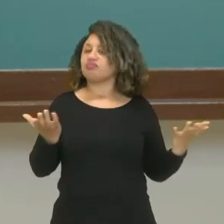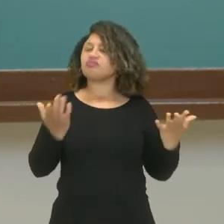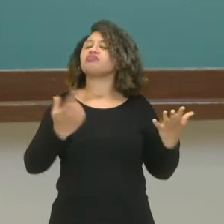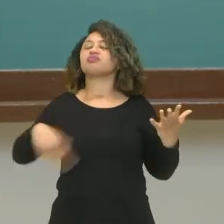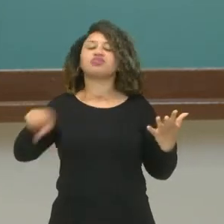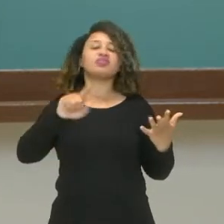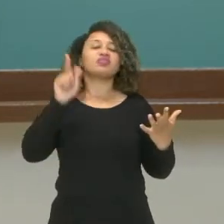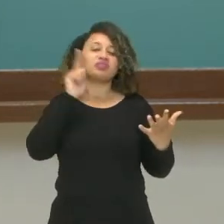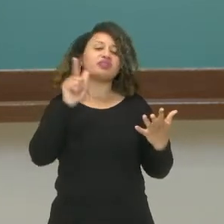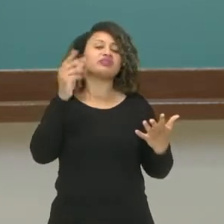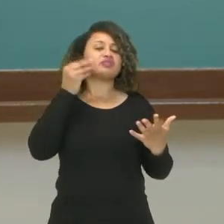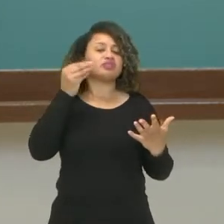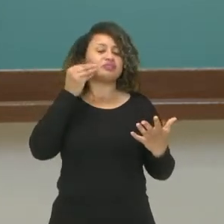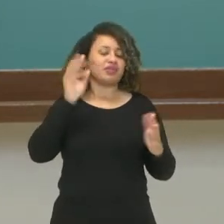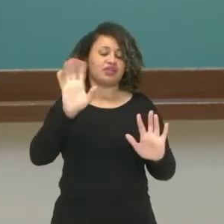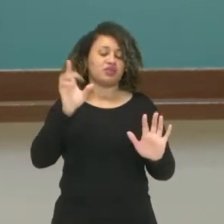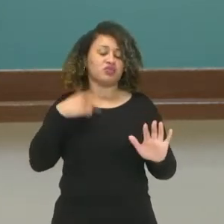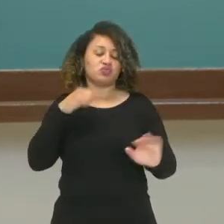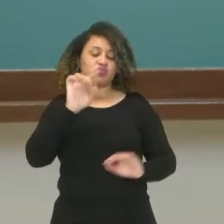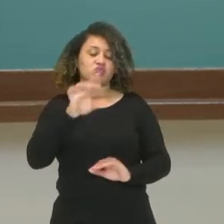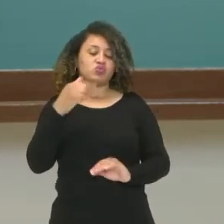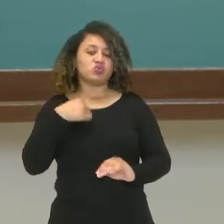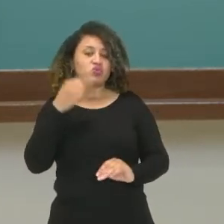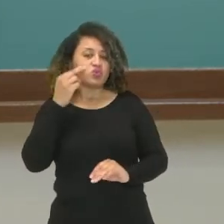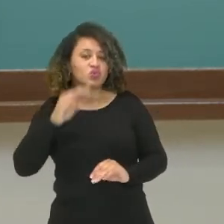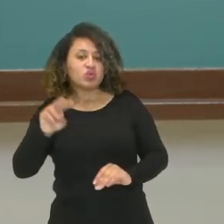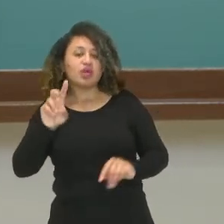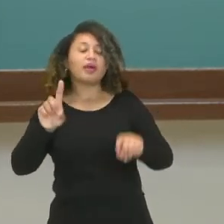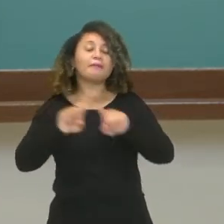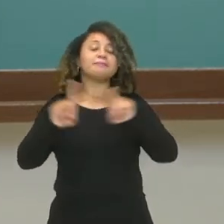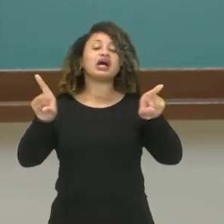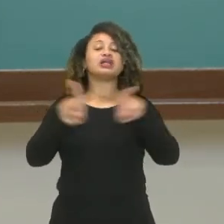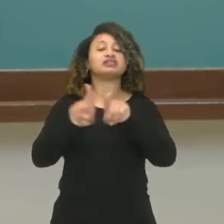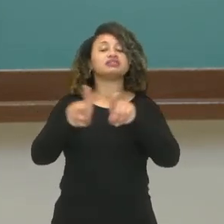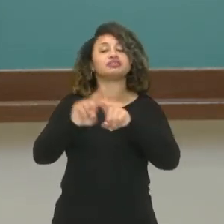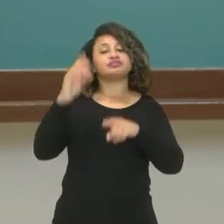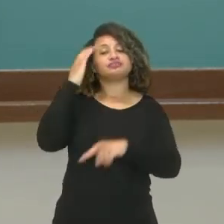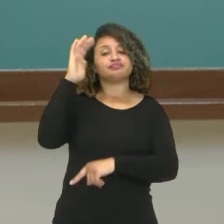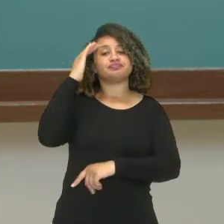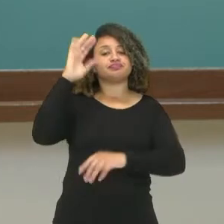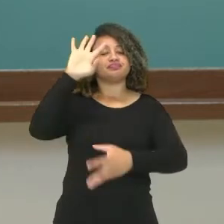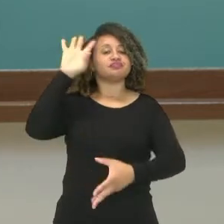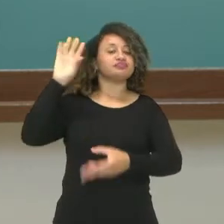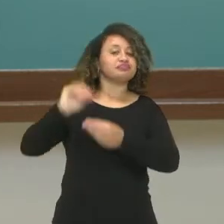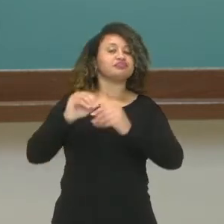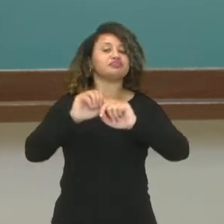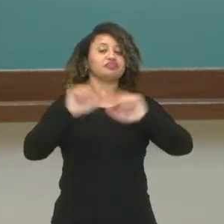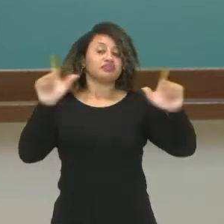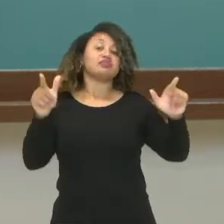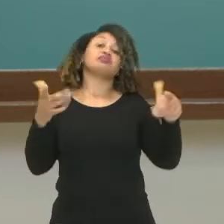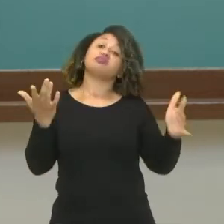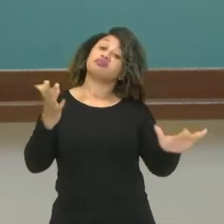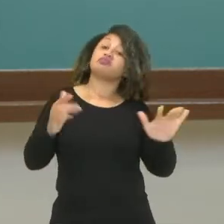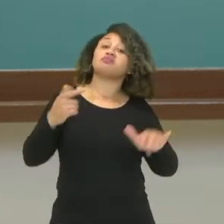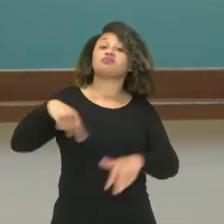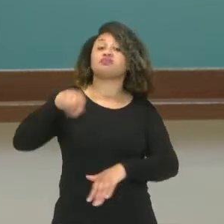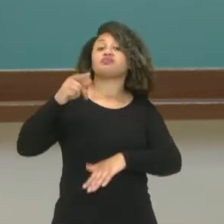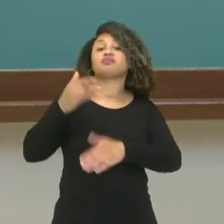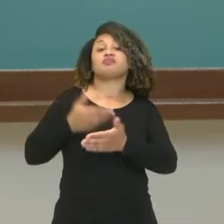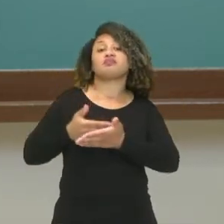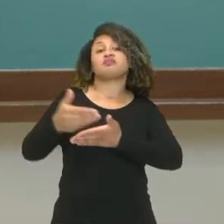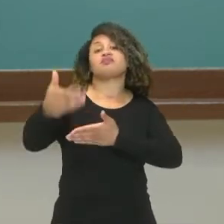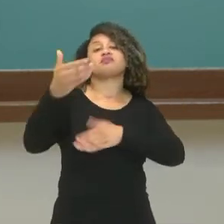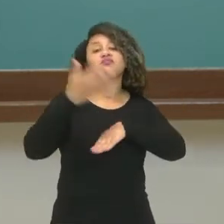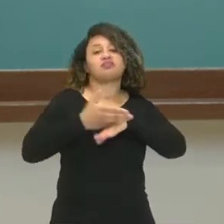consigam vivenciar, não só vivenciar, mas também entender, né? E fazer com que vocês pratiquem, quem sabe, a partir dessa